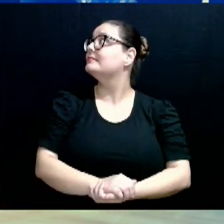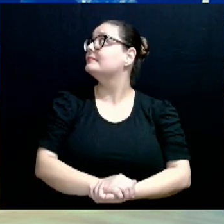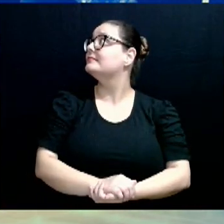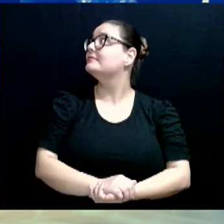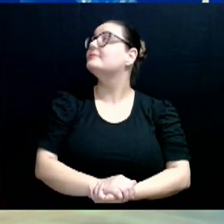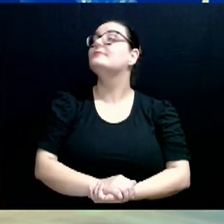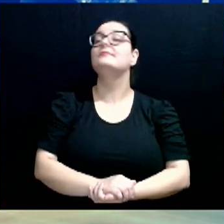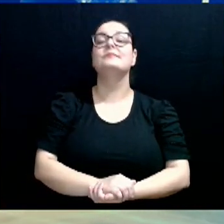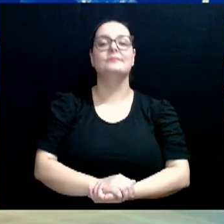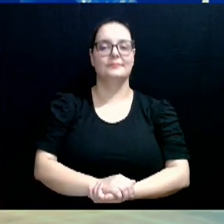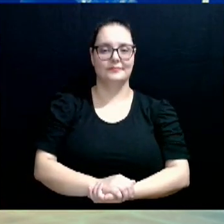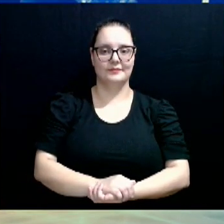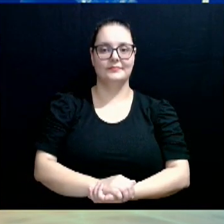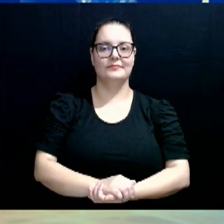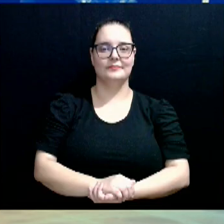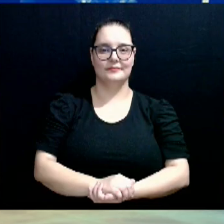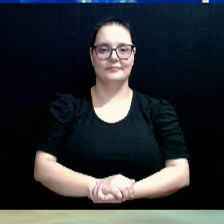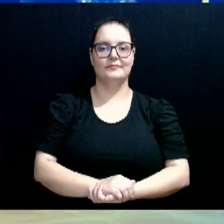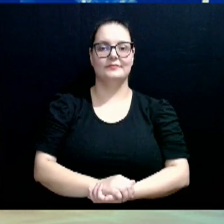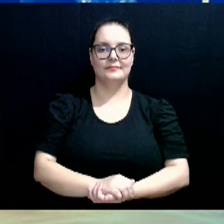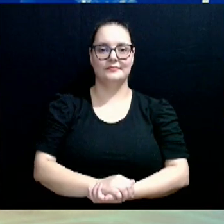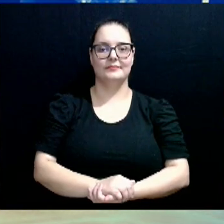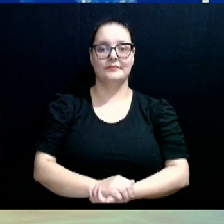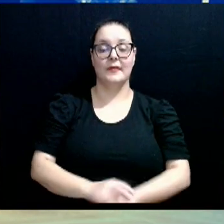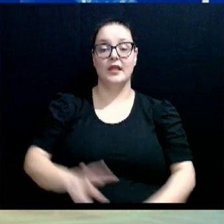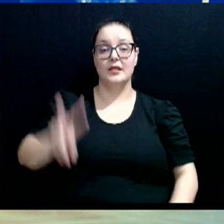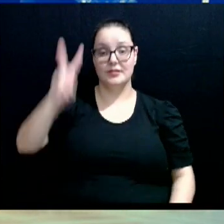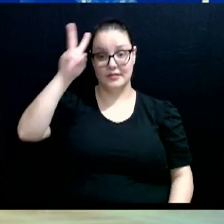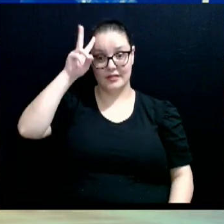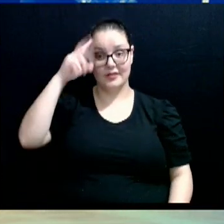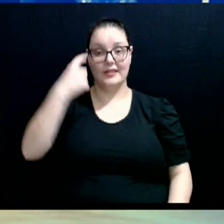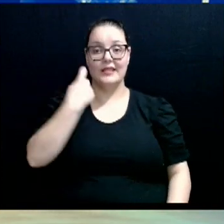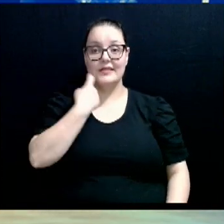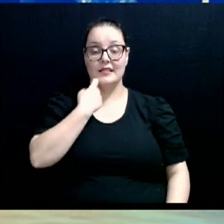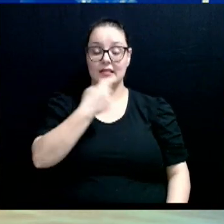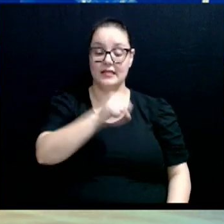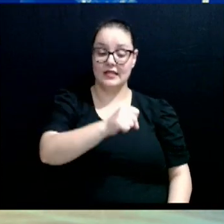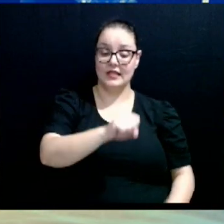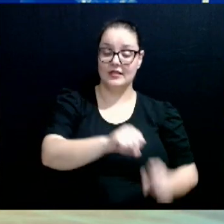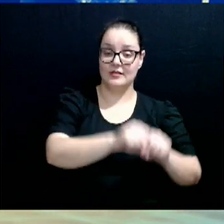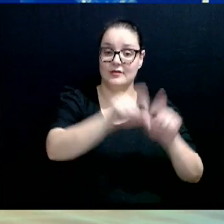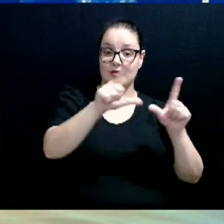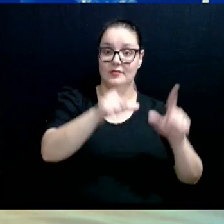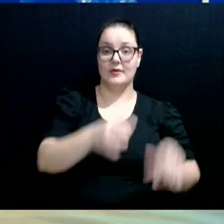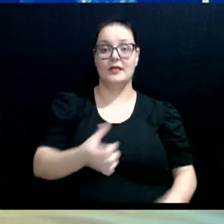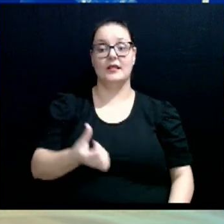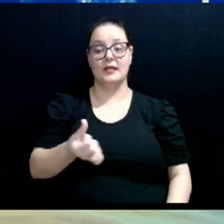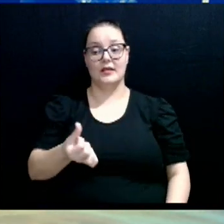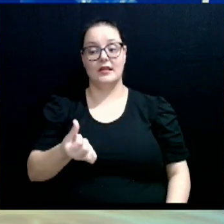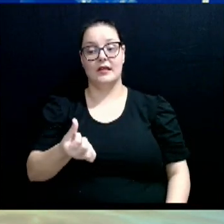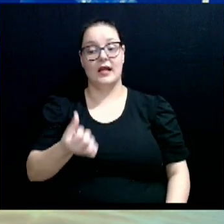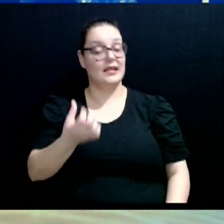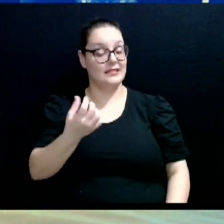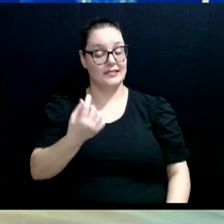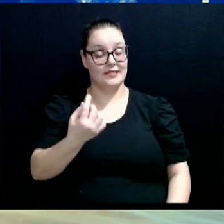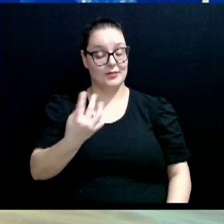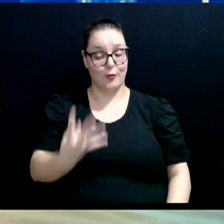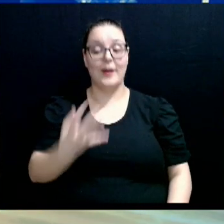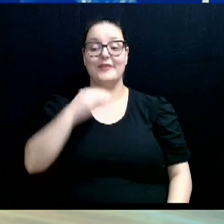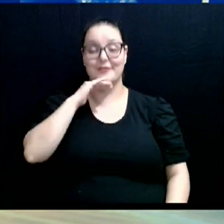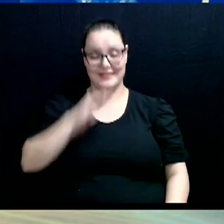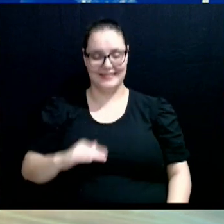902, em frente à Praça da Concórdia, de segunda a sexta-feira, das 8h da manhã às 4h da tarde.